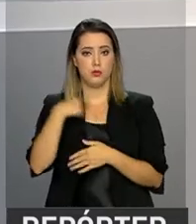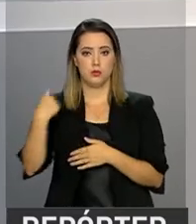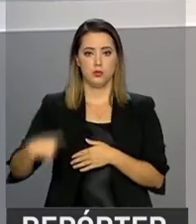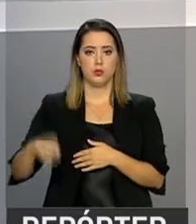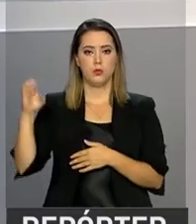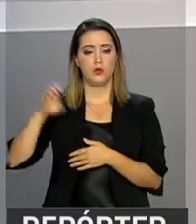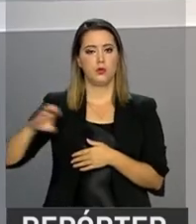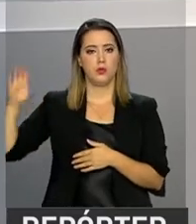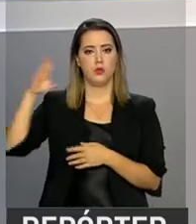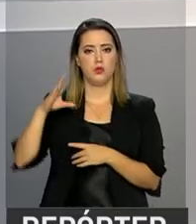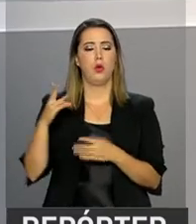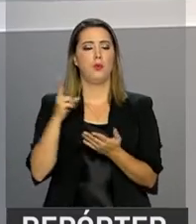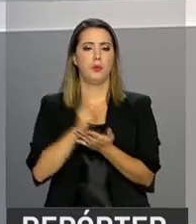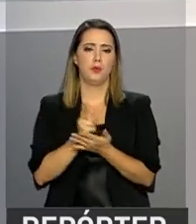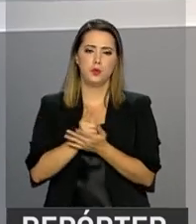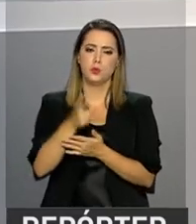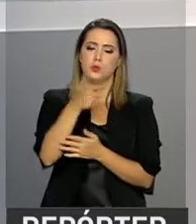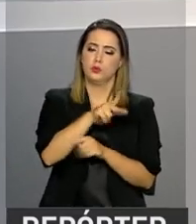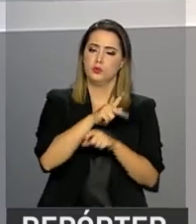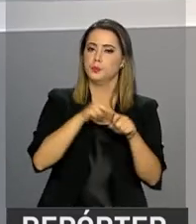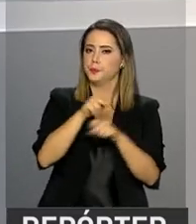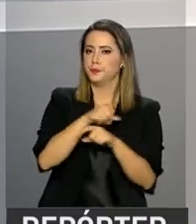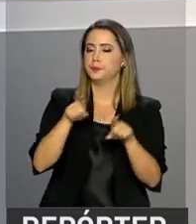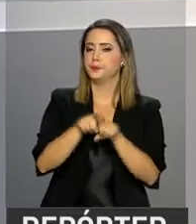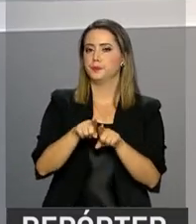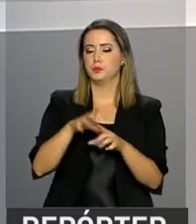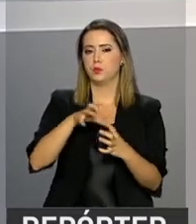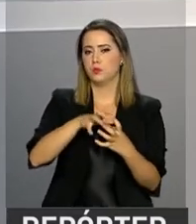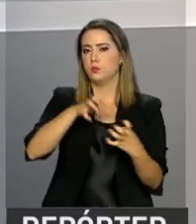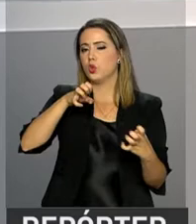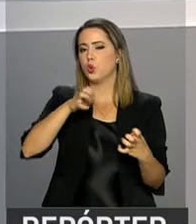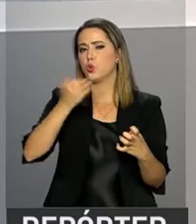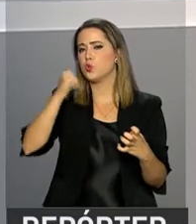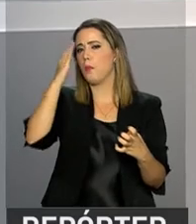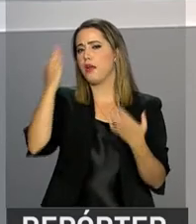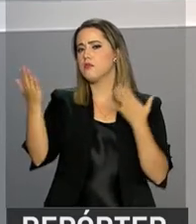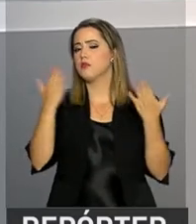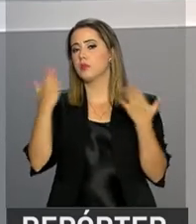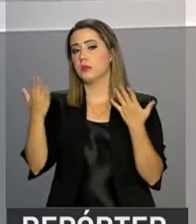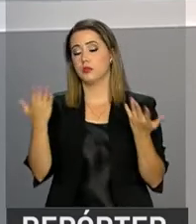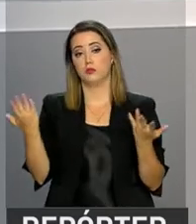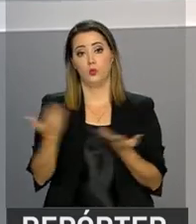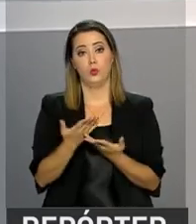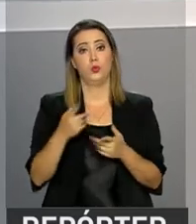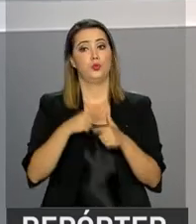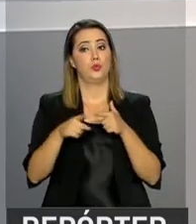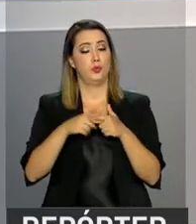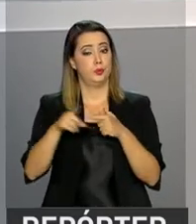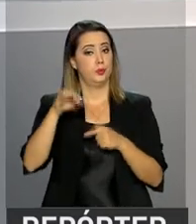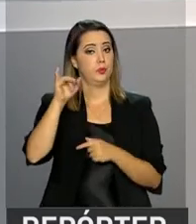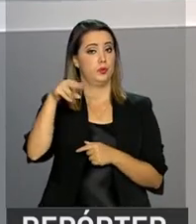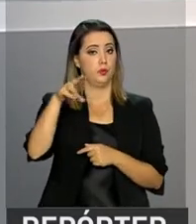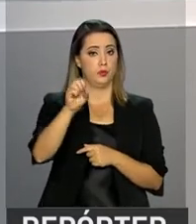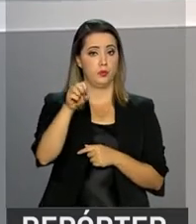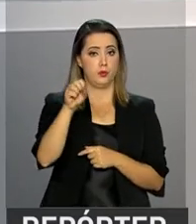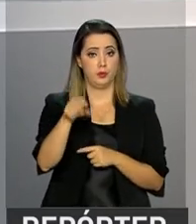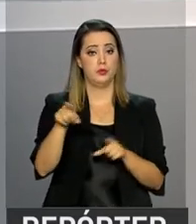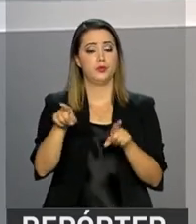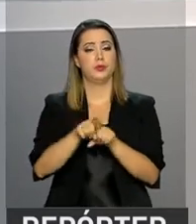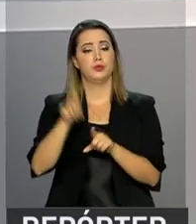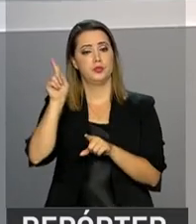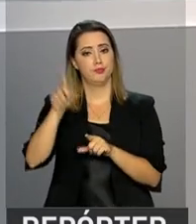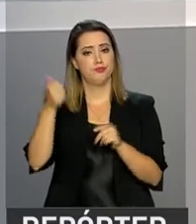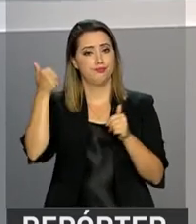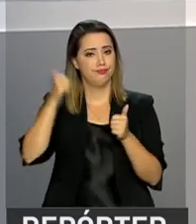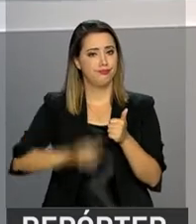que o brasil para meirelles o atual sistema previdenciário brasileiro não é sustentável e disse ainda que existe um consenso de que